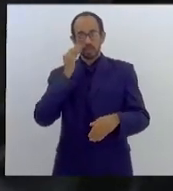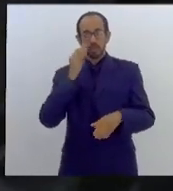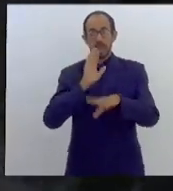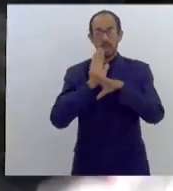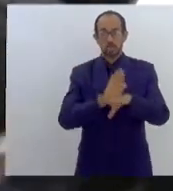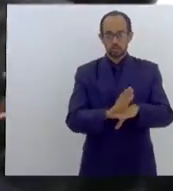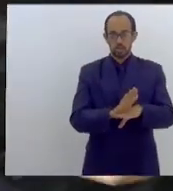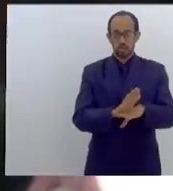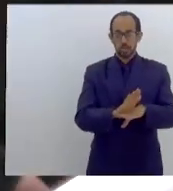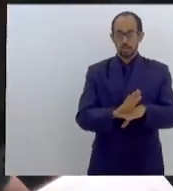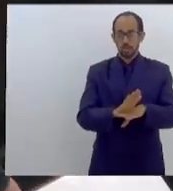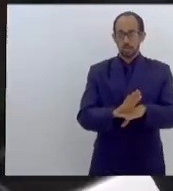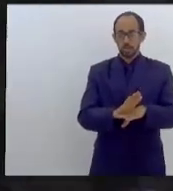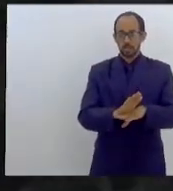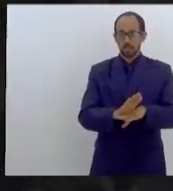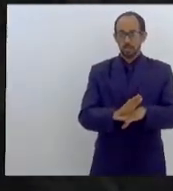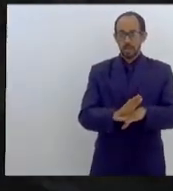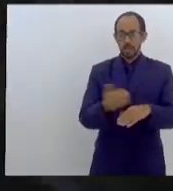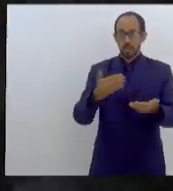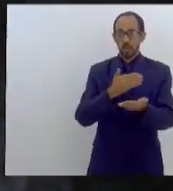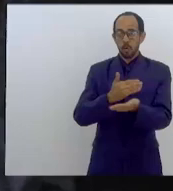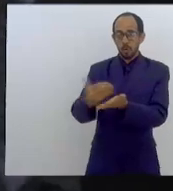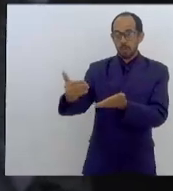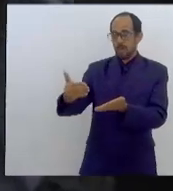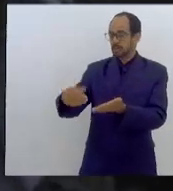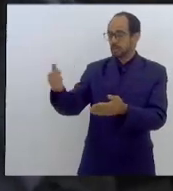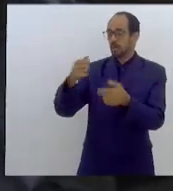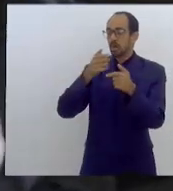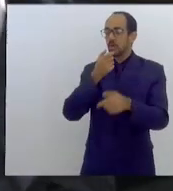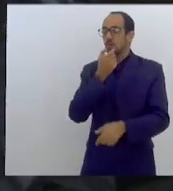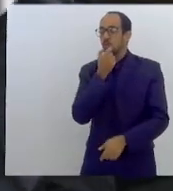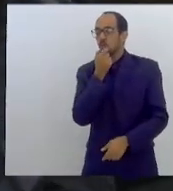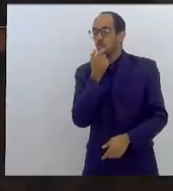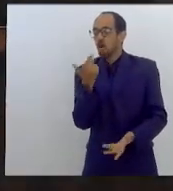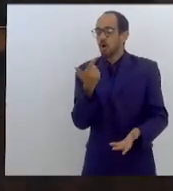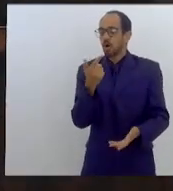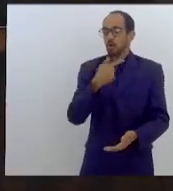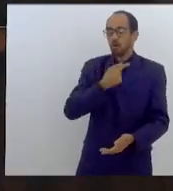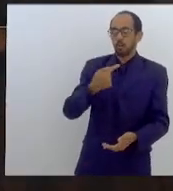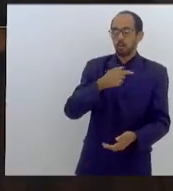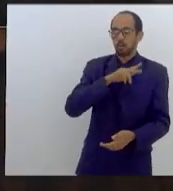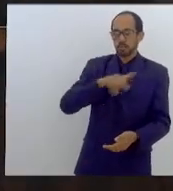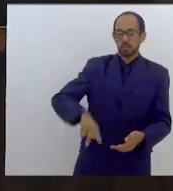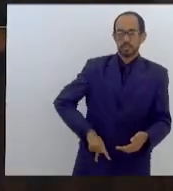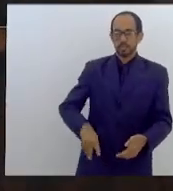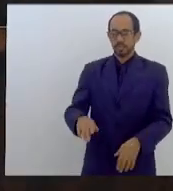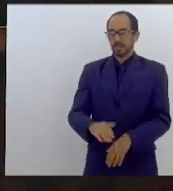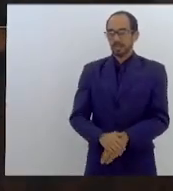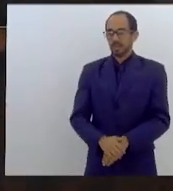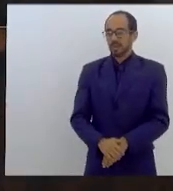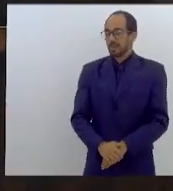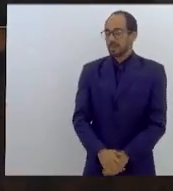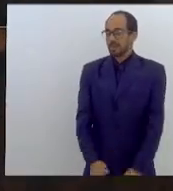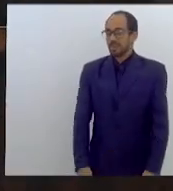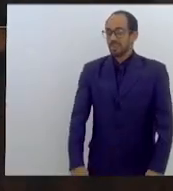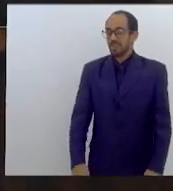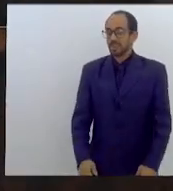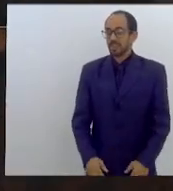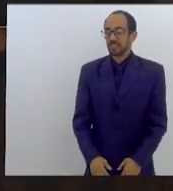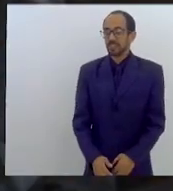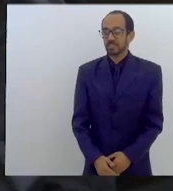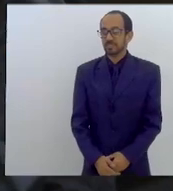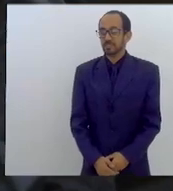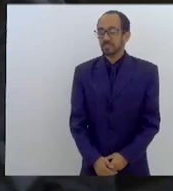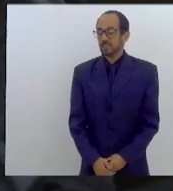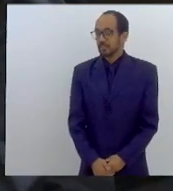Aí começam a vaiar o presidente. Não, ninguém vaiou. Daqui a não. Pouco, ninguém vaiou. Não, não, ninguém daqui vaiou. A pouco, presidente, eu não vou aceitar isso. Não, eu não tenho problema